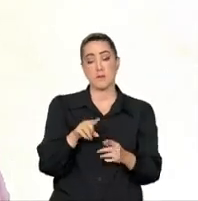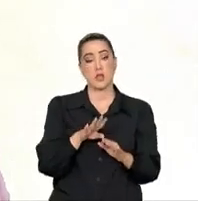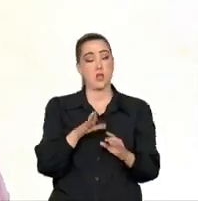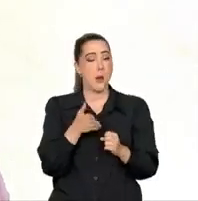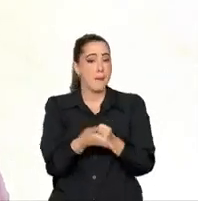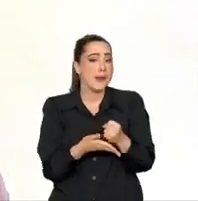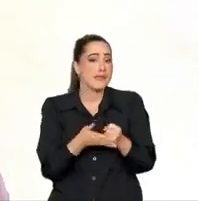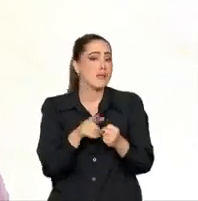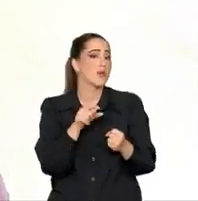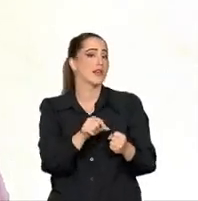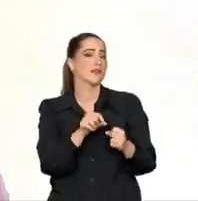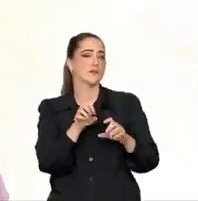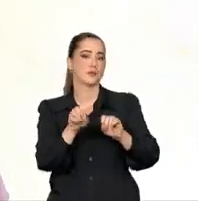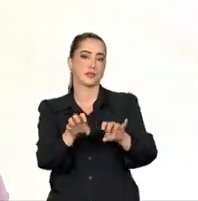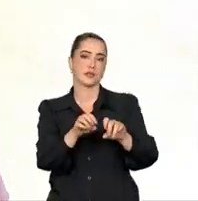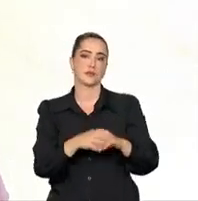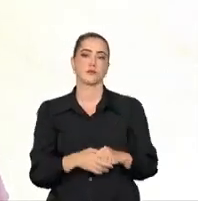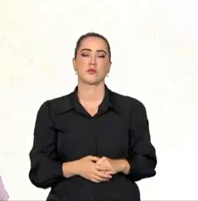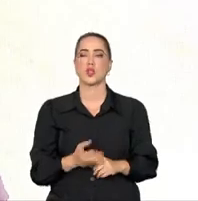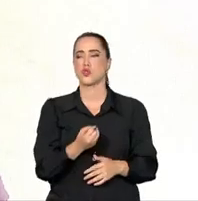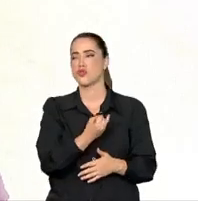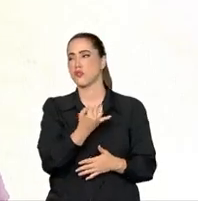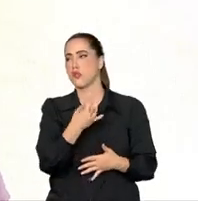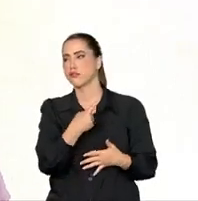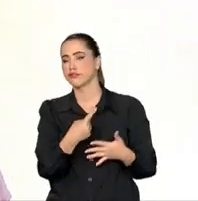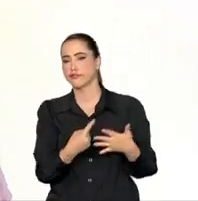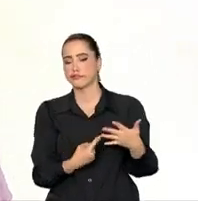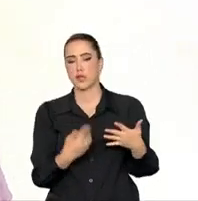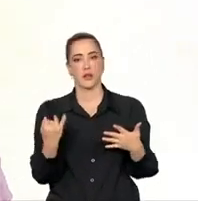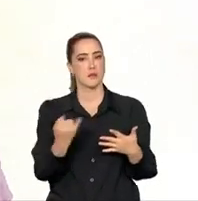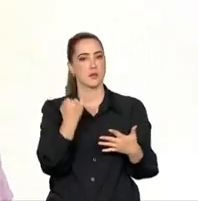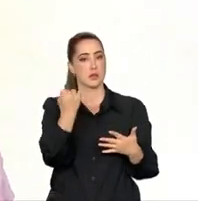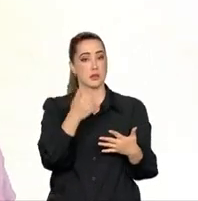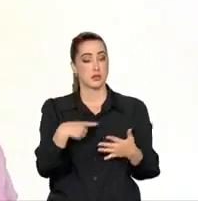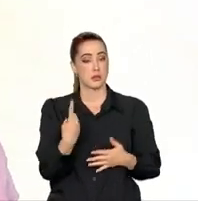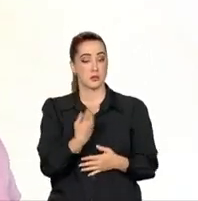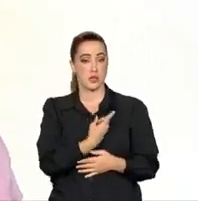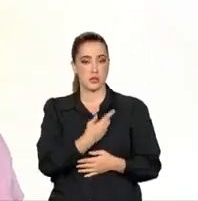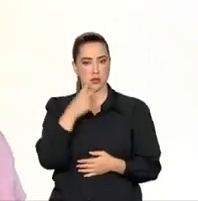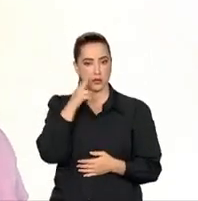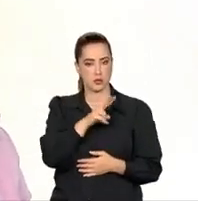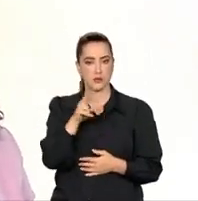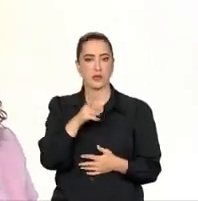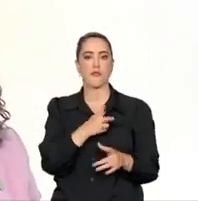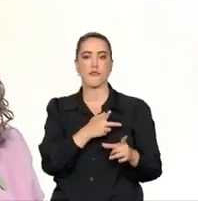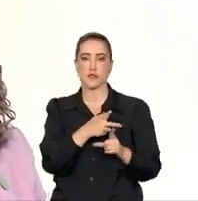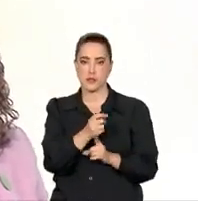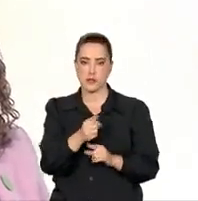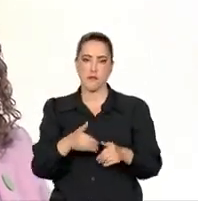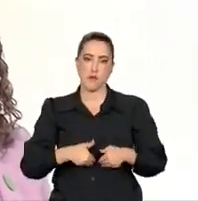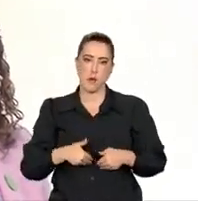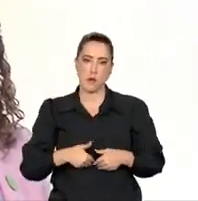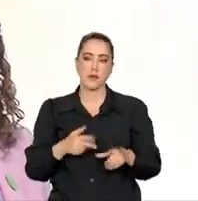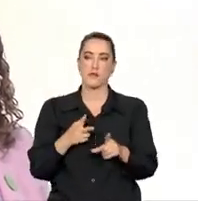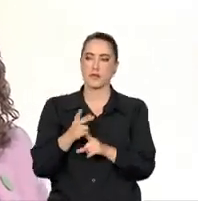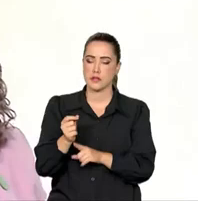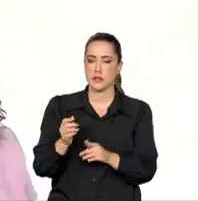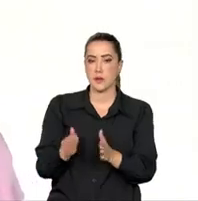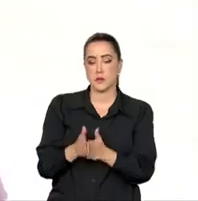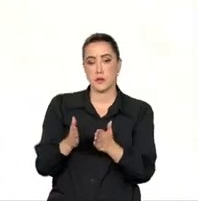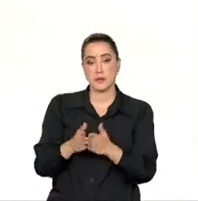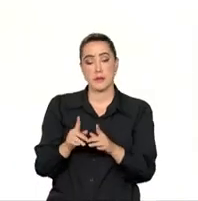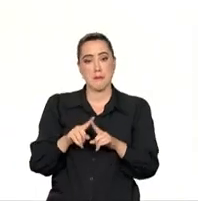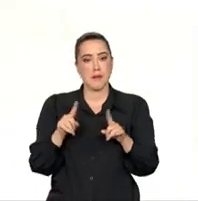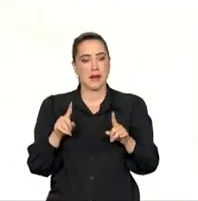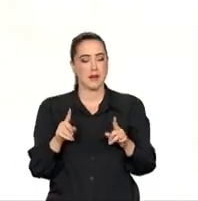educação. São muitas coisas que são importantes para vencer a fome e vencer a pobreza,